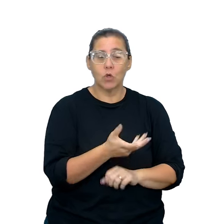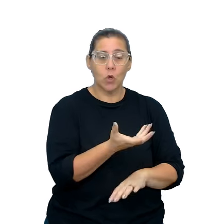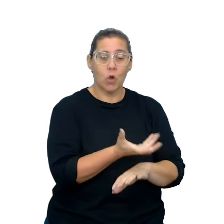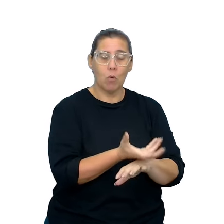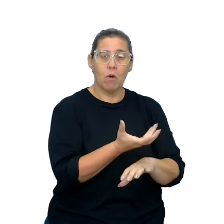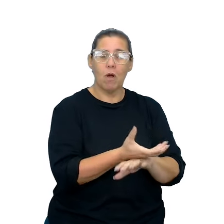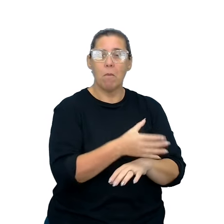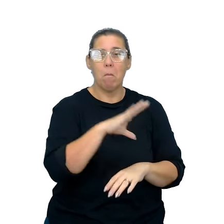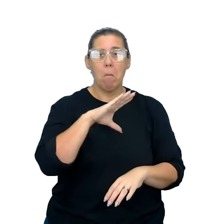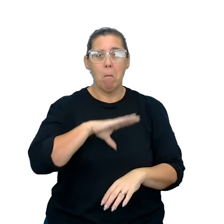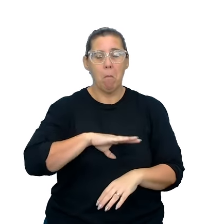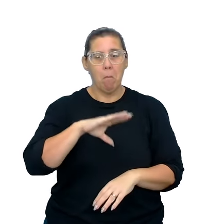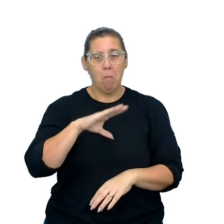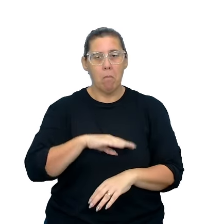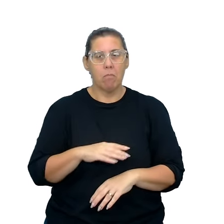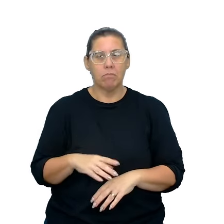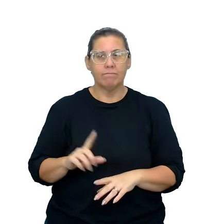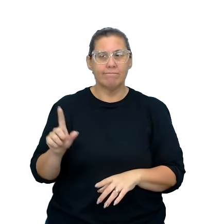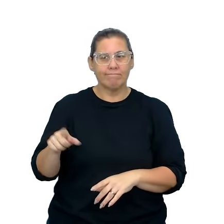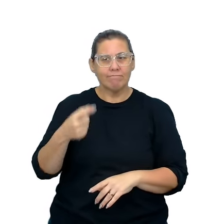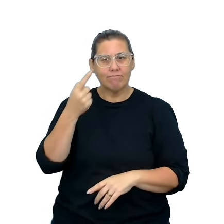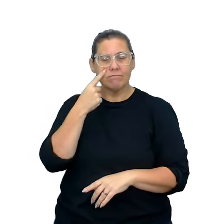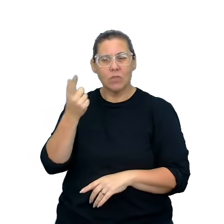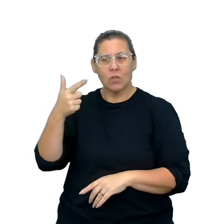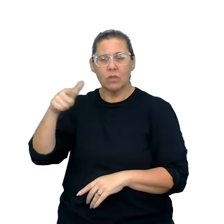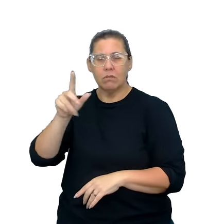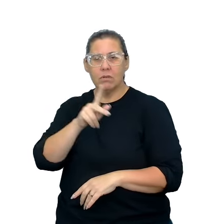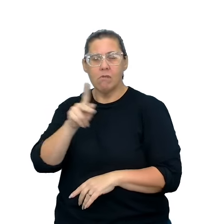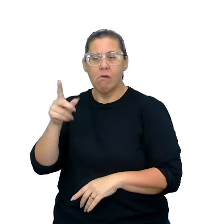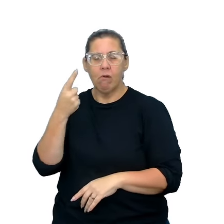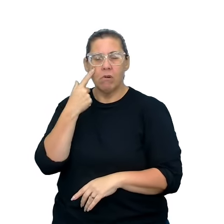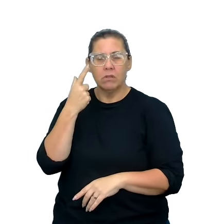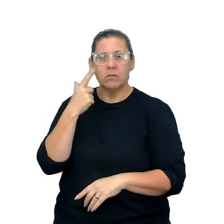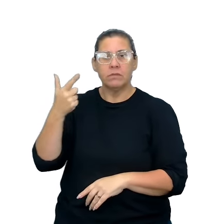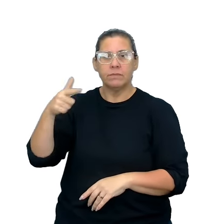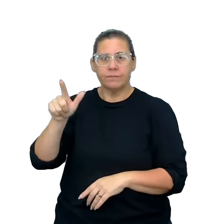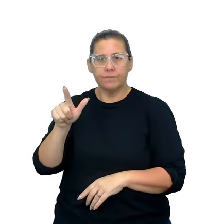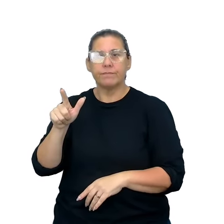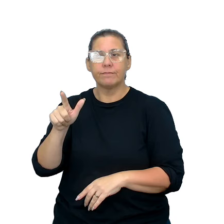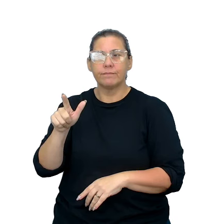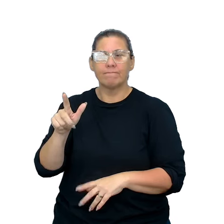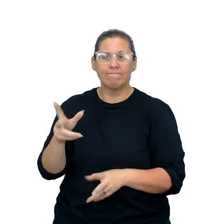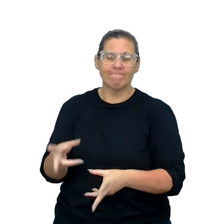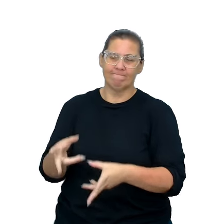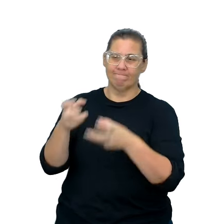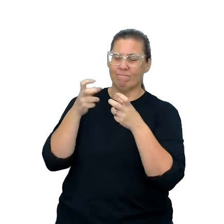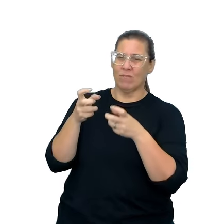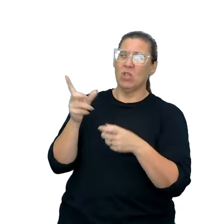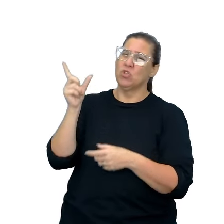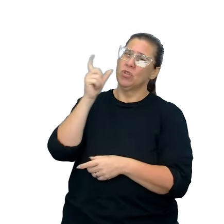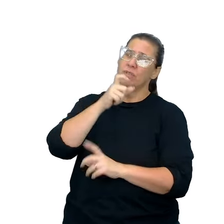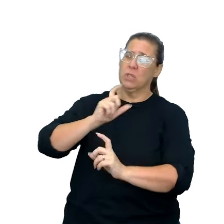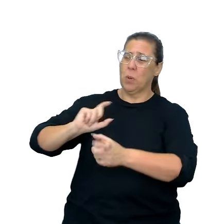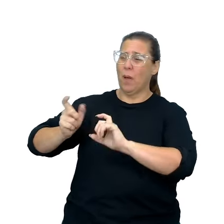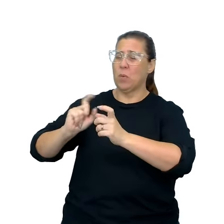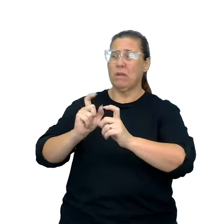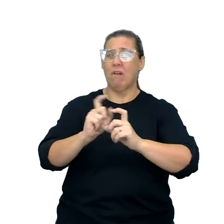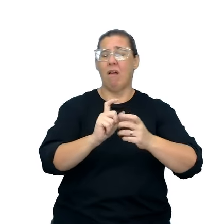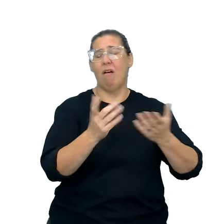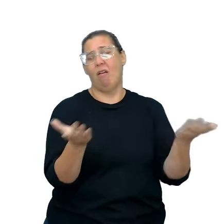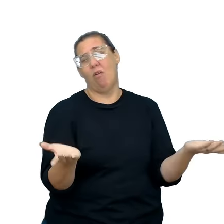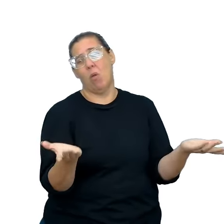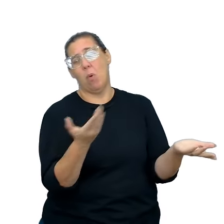portuguesa. Ouvindo os professores, eu ouvi alguns dizendo que estão com dificuldade de se reunir com seus pares.